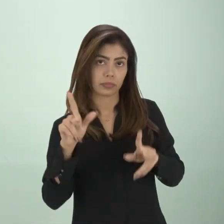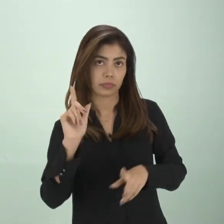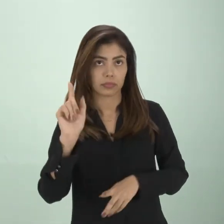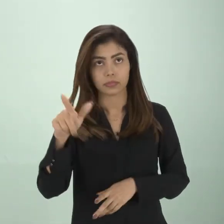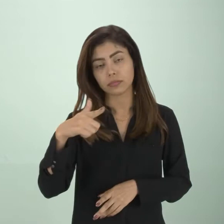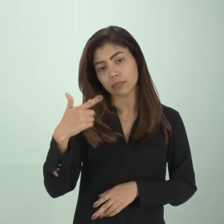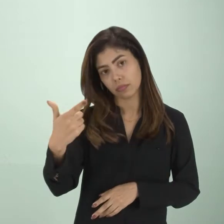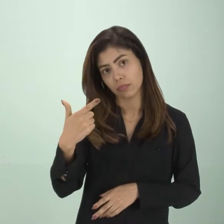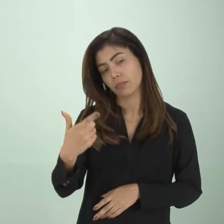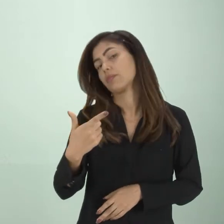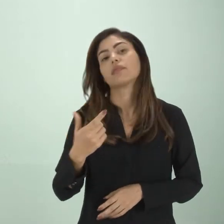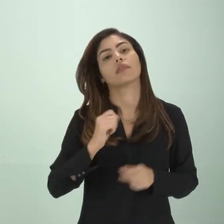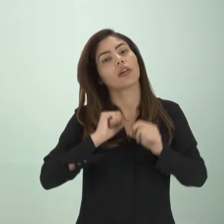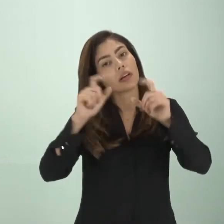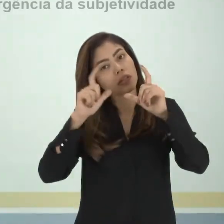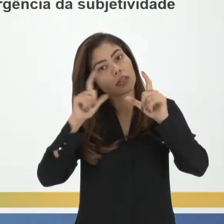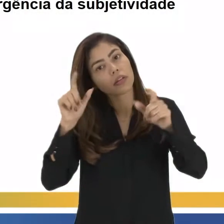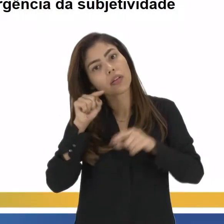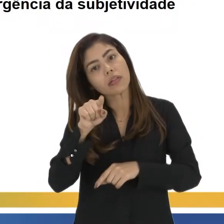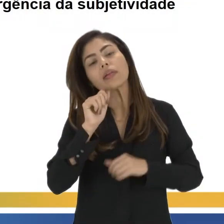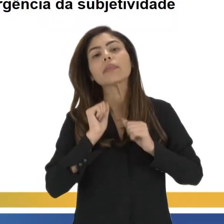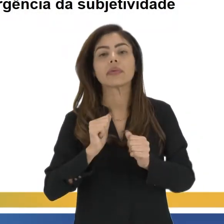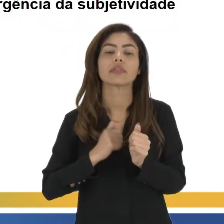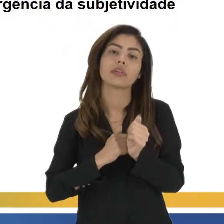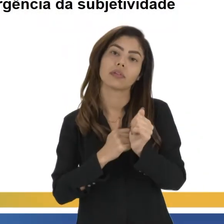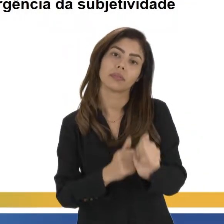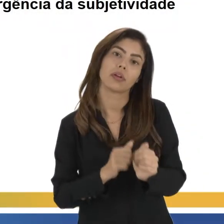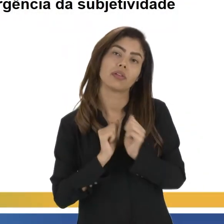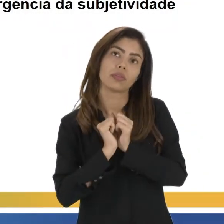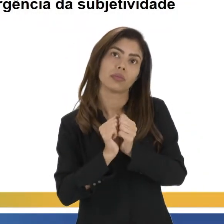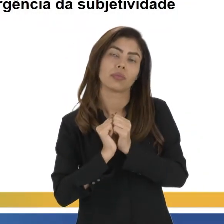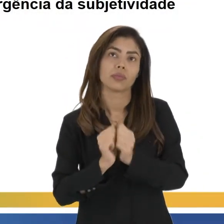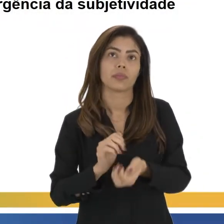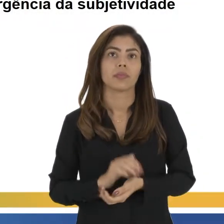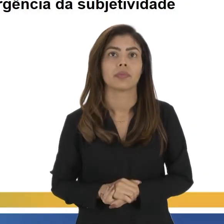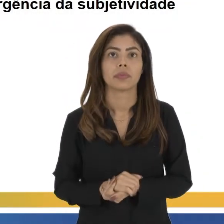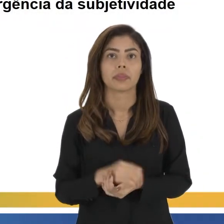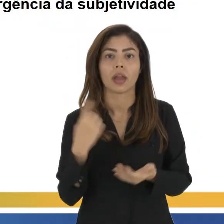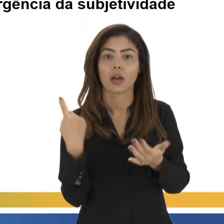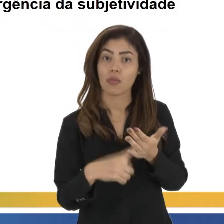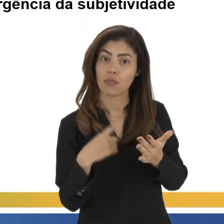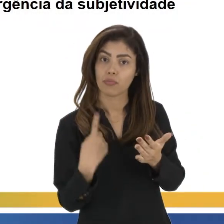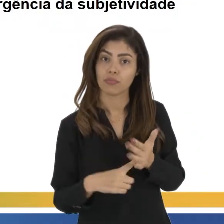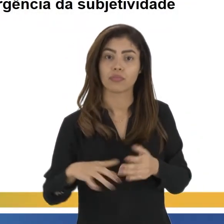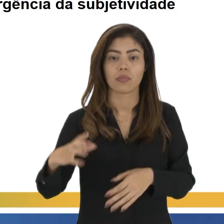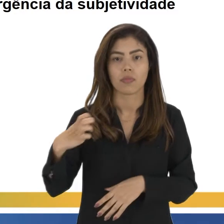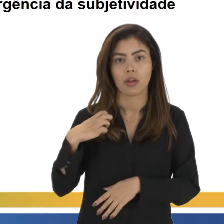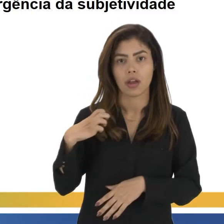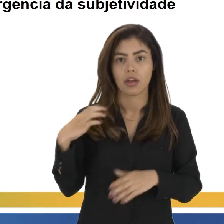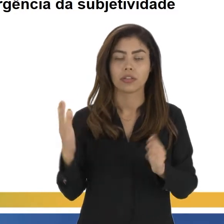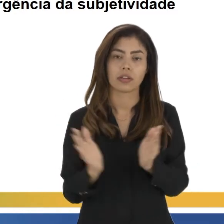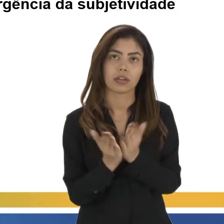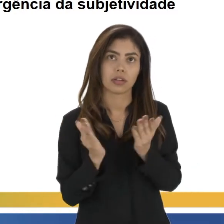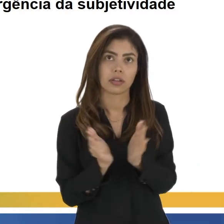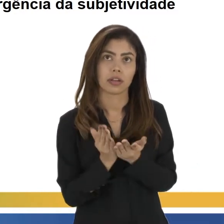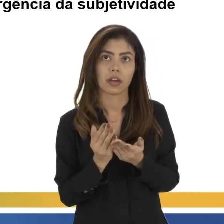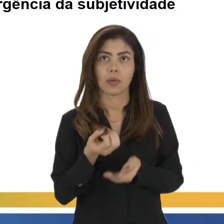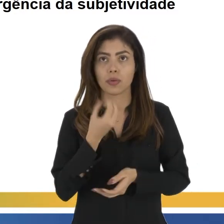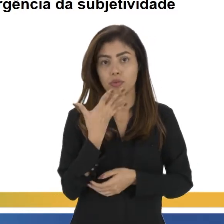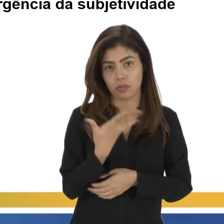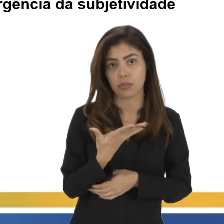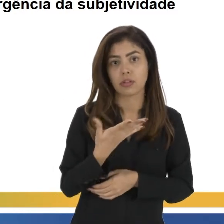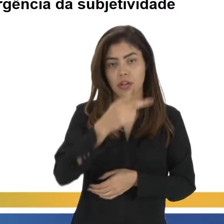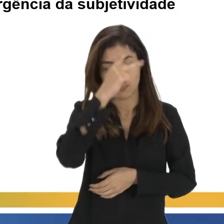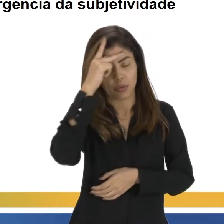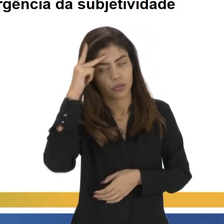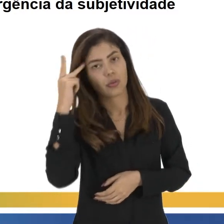que merece ser destacada, você pode acompanhar aí. De acordo com a ética cristã, o bom indivíduo,